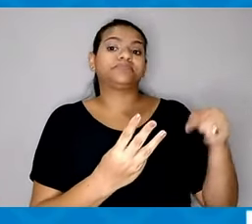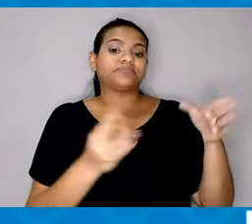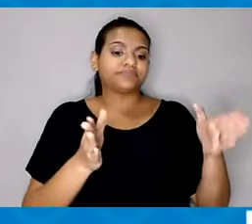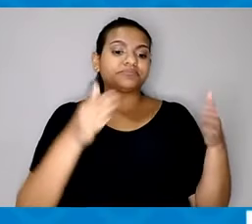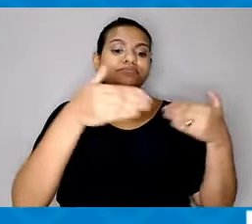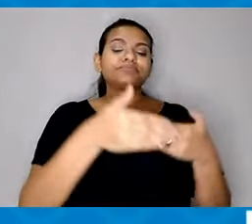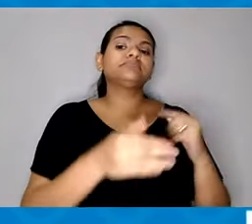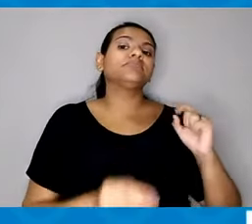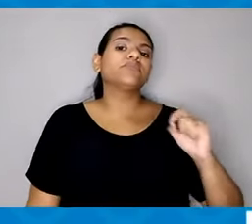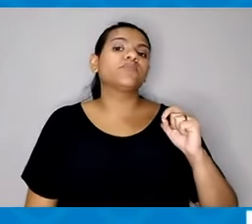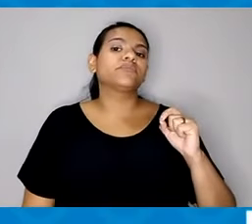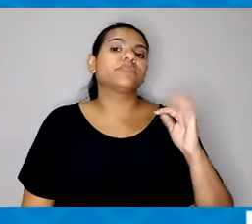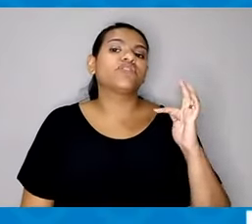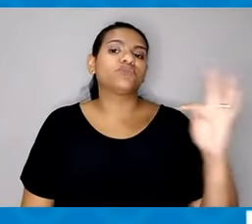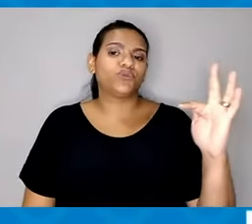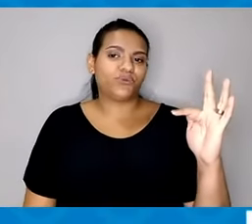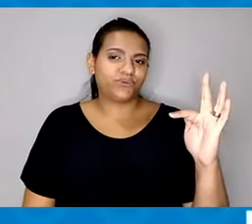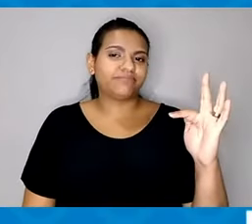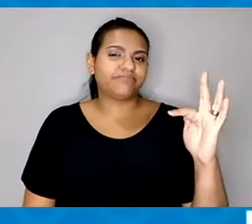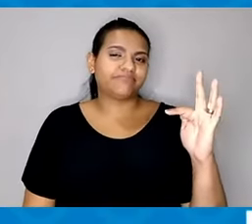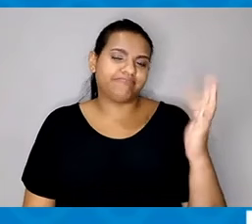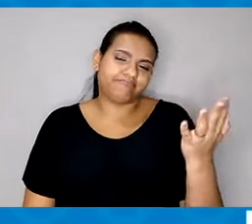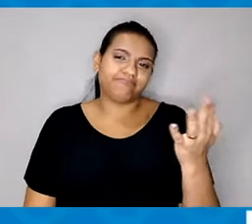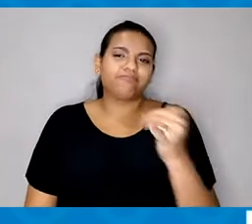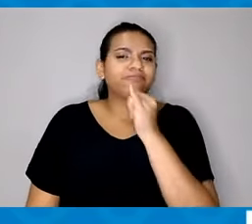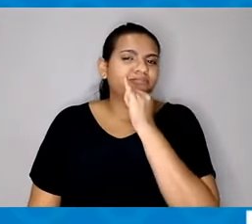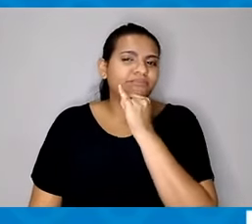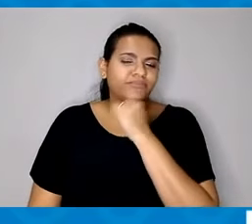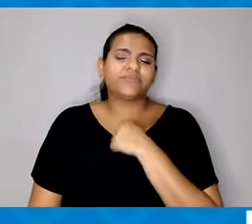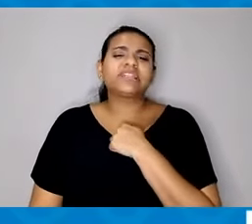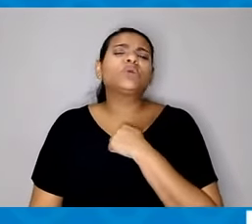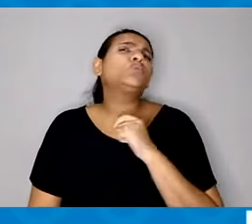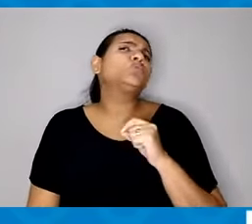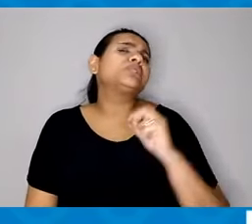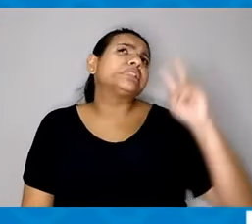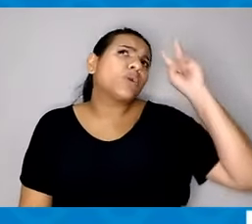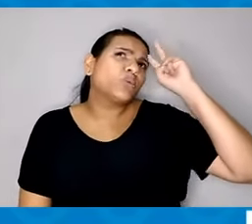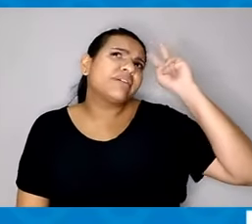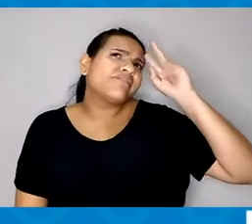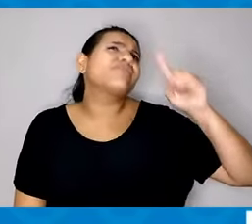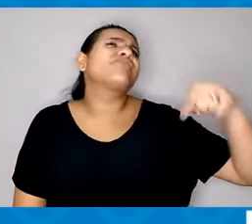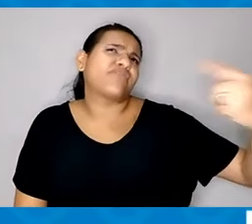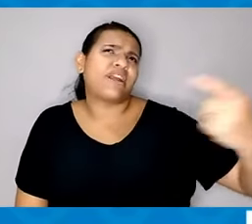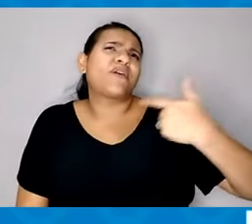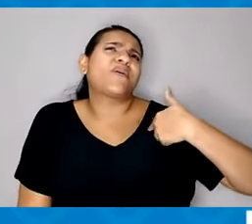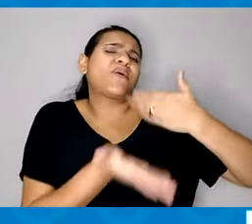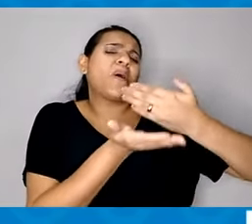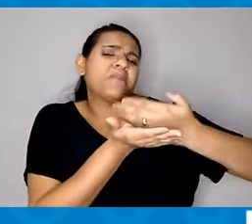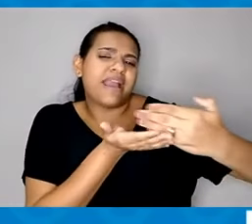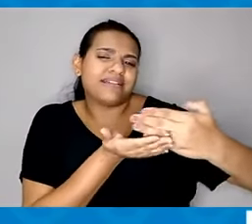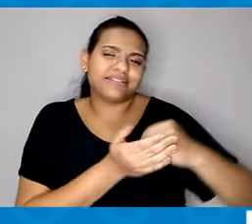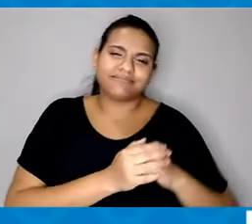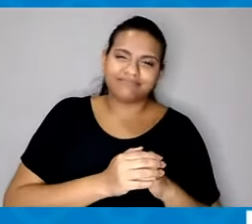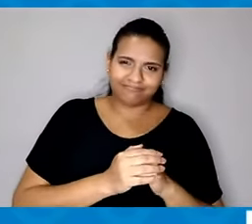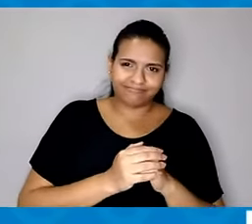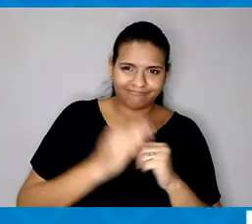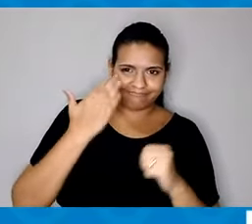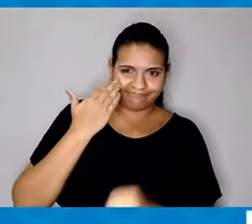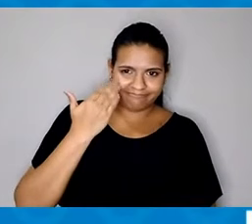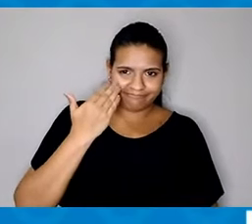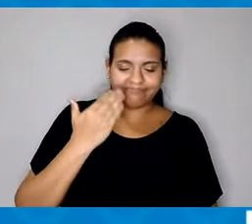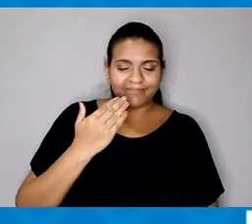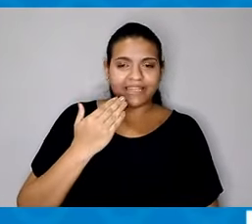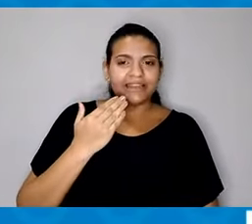podem começar a fazer isso segunda-feira, que é, ok, como é que eu vou arrumar mais tempo? Como é que eu vou gradualmente tirar coisas que eu preciso ensinar